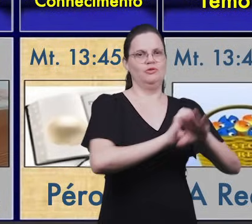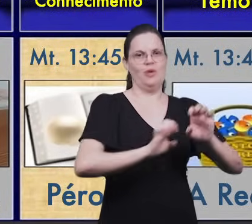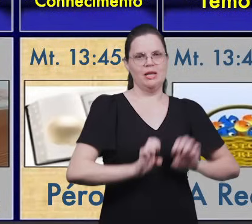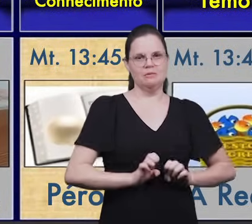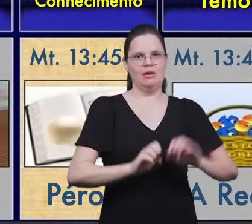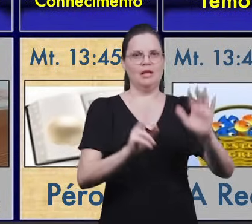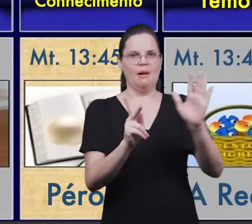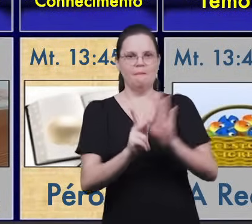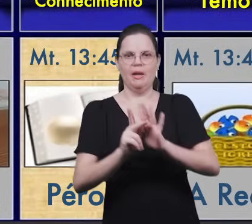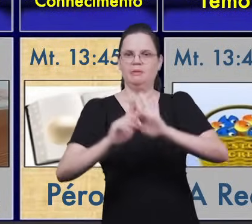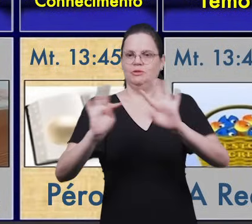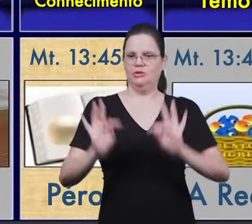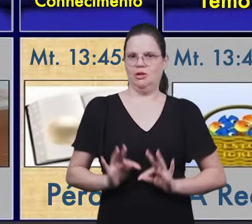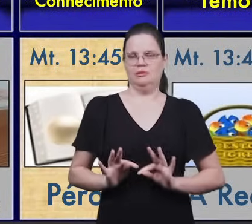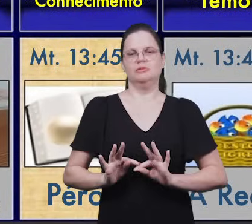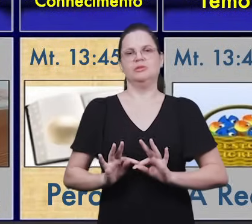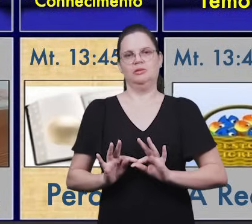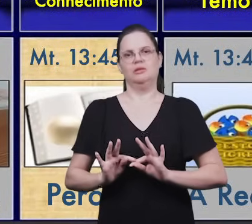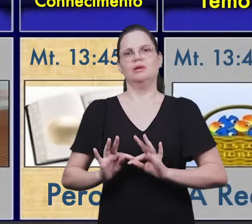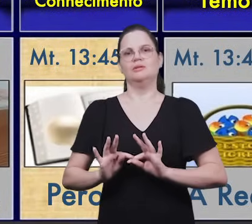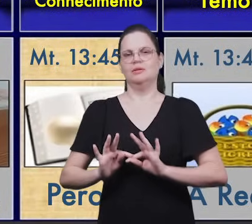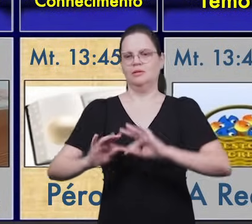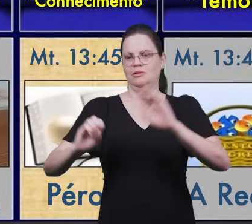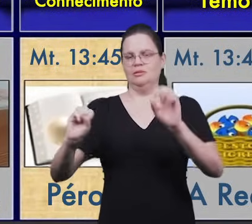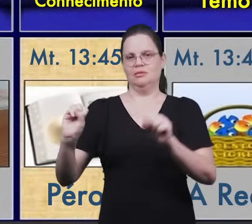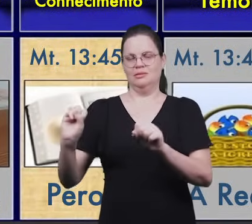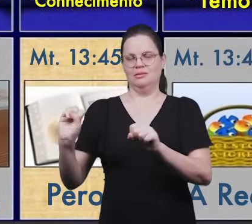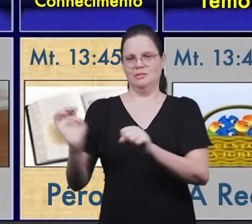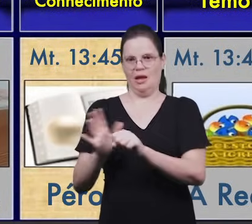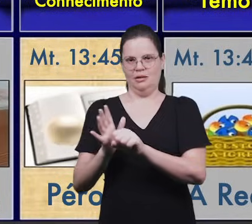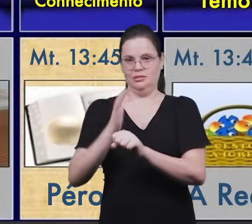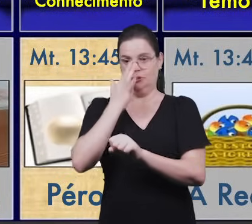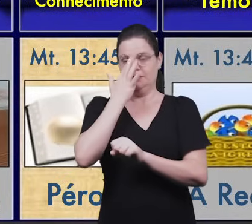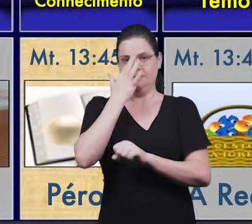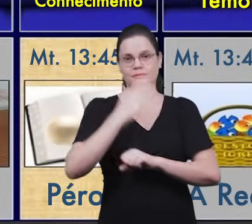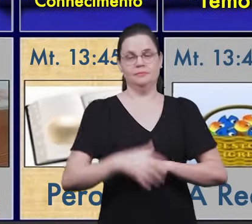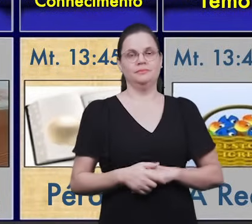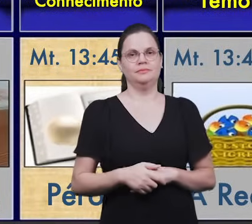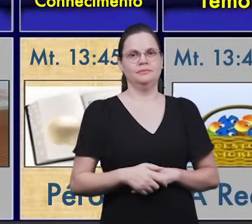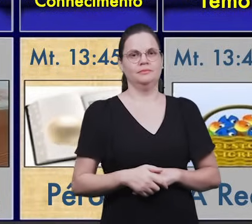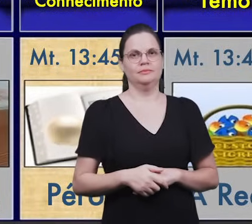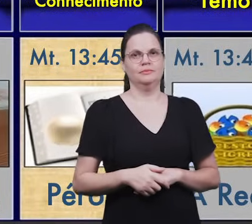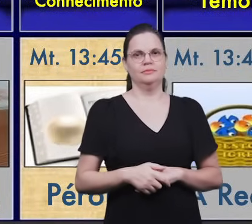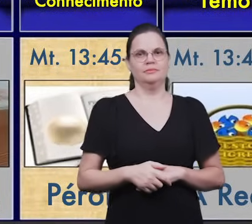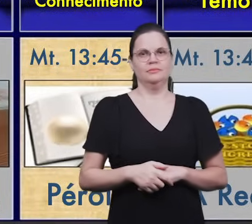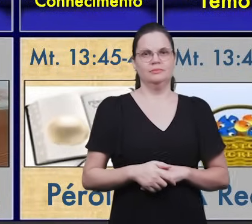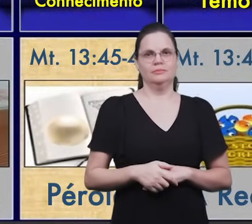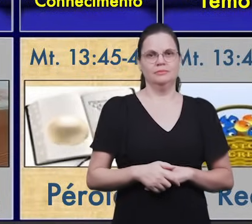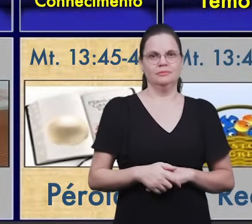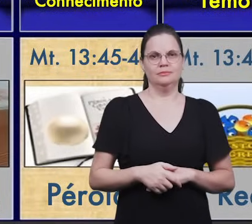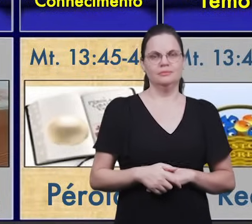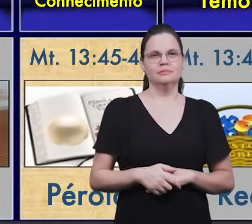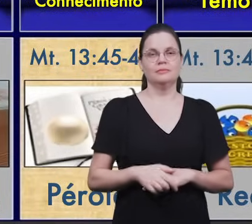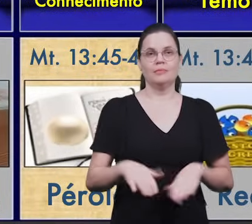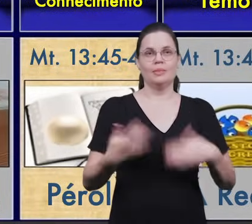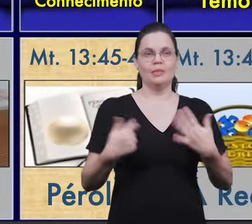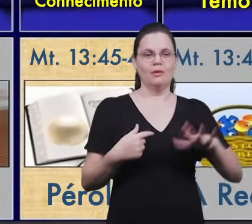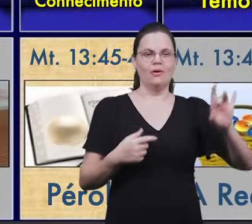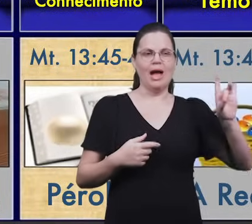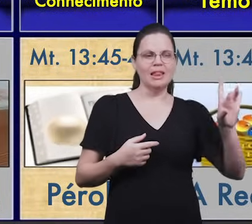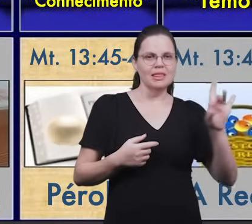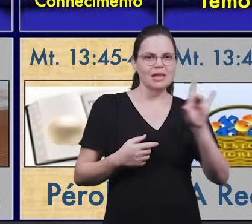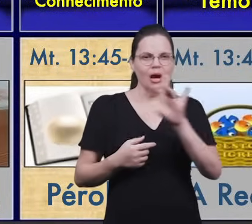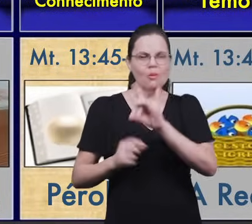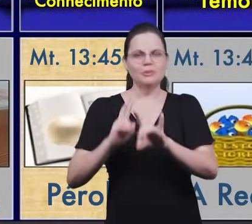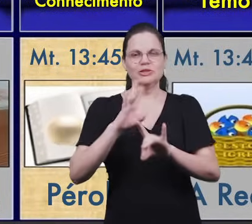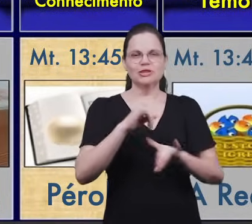Pérgamo, Tiatira e Sardes, tá? E ali nós vamos abordar cada uma dessas fases e